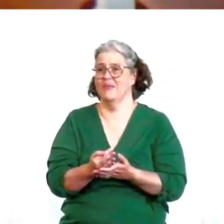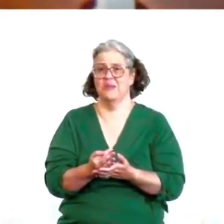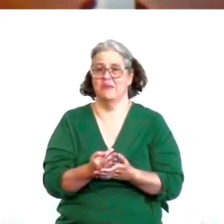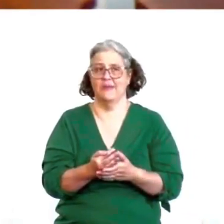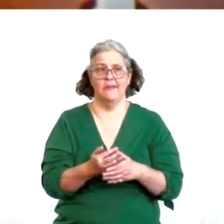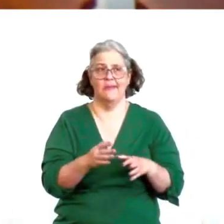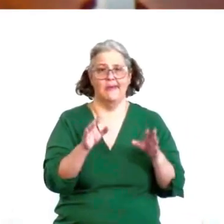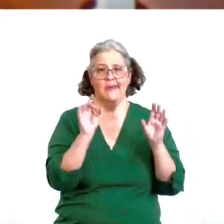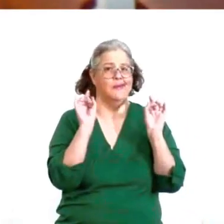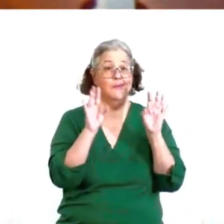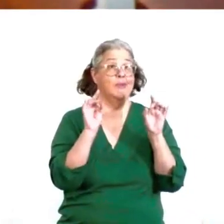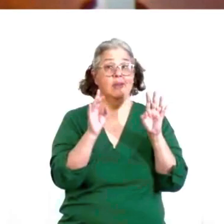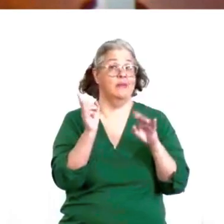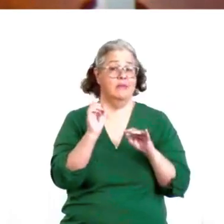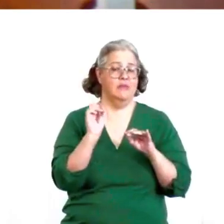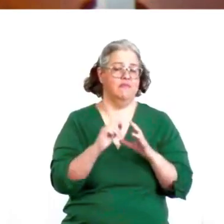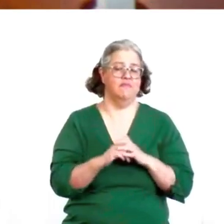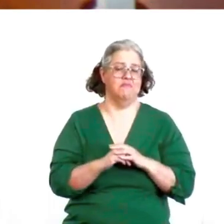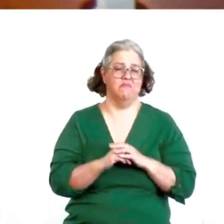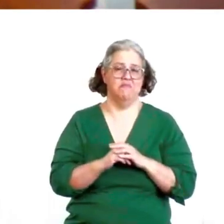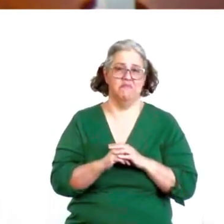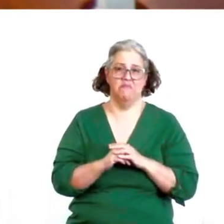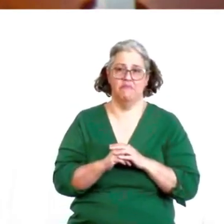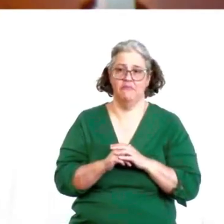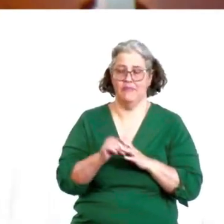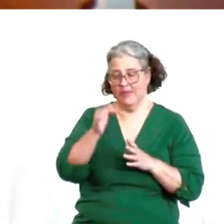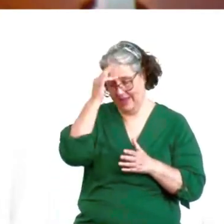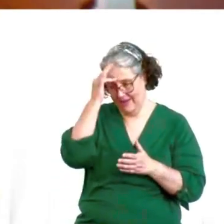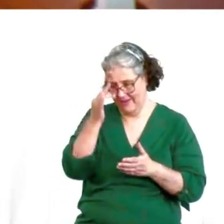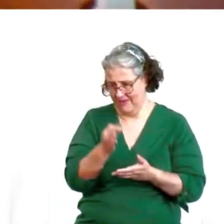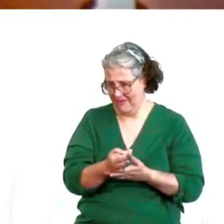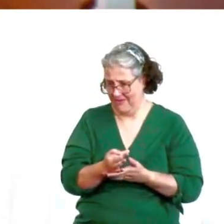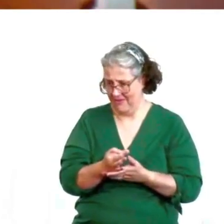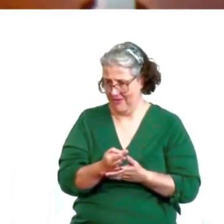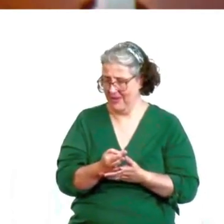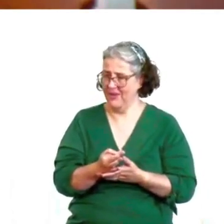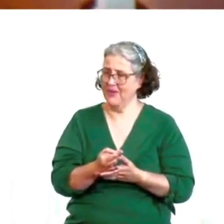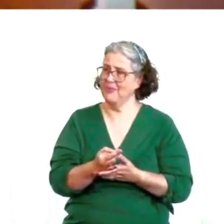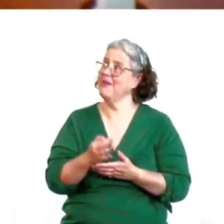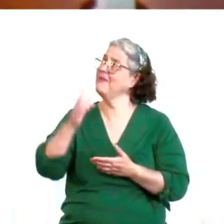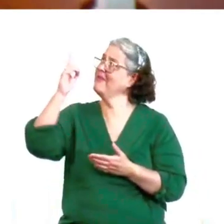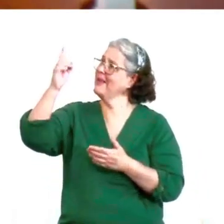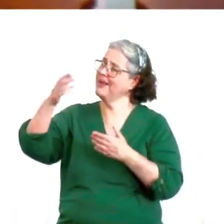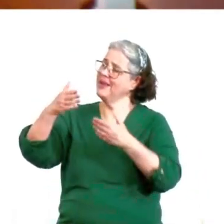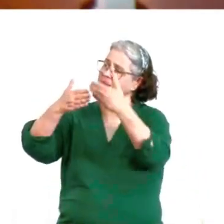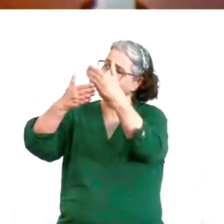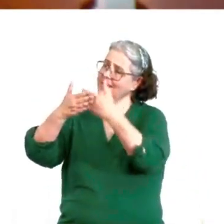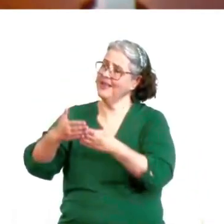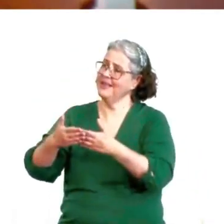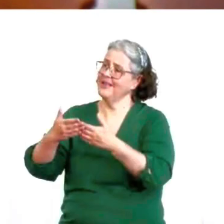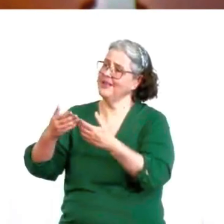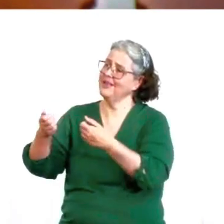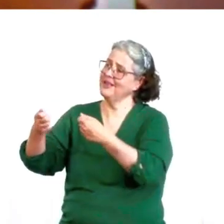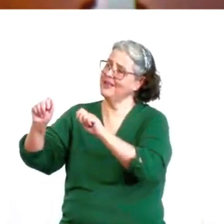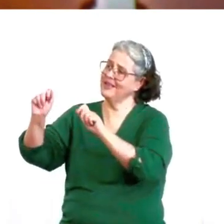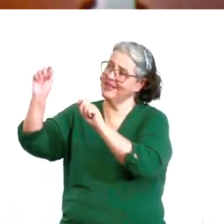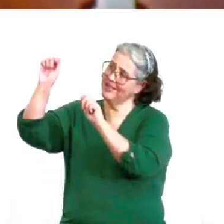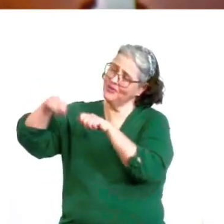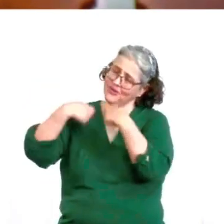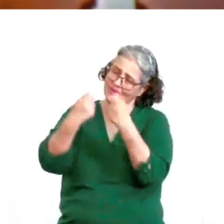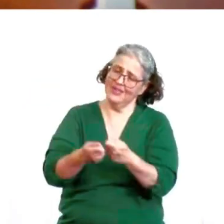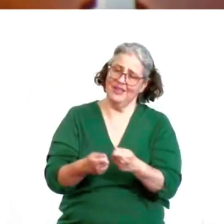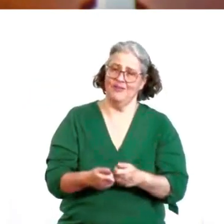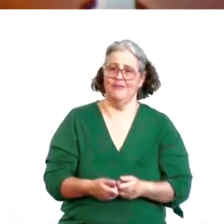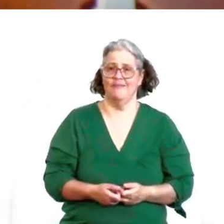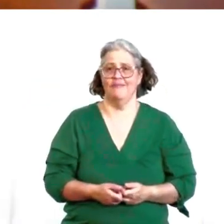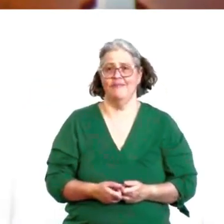sobrenatural. Uma fé de um presente doado por Deus a eles. Por